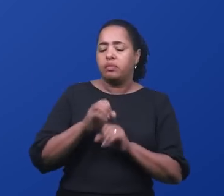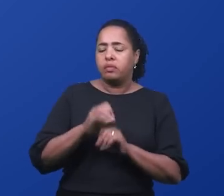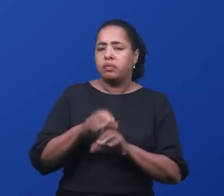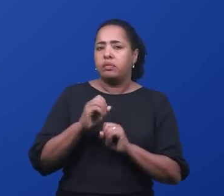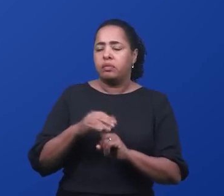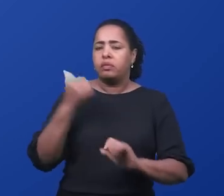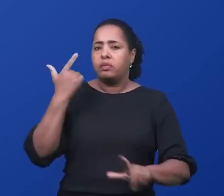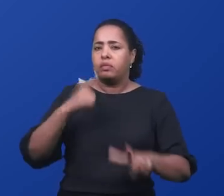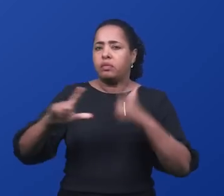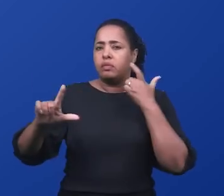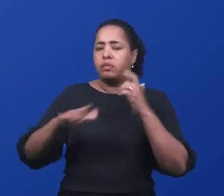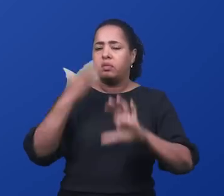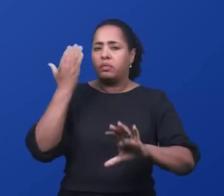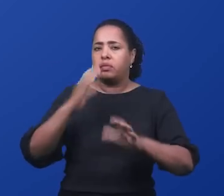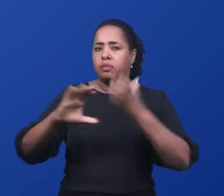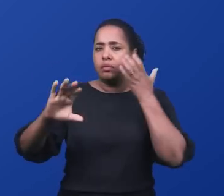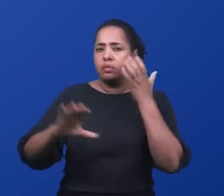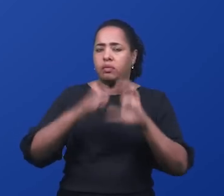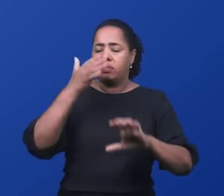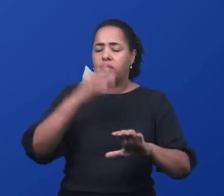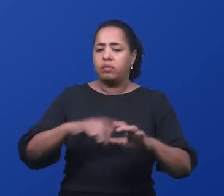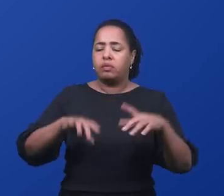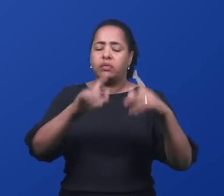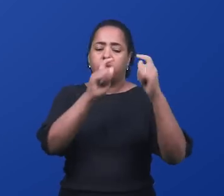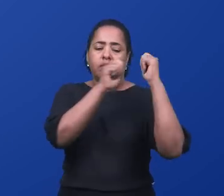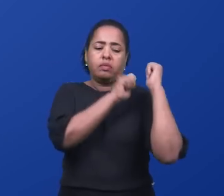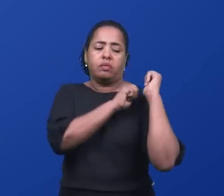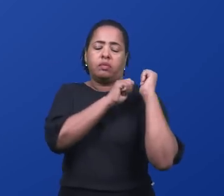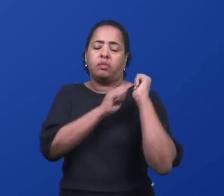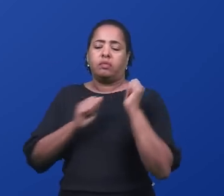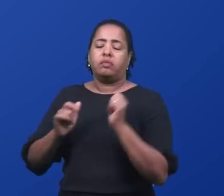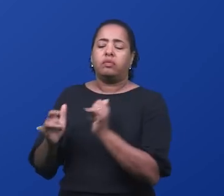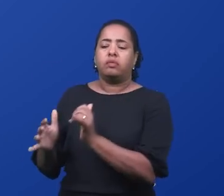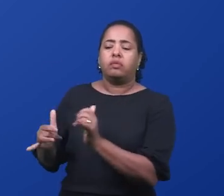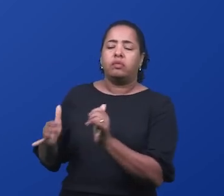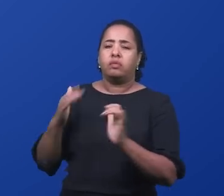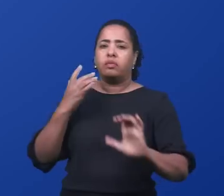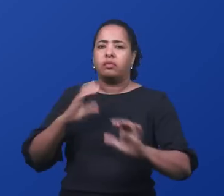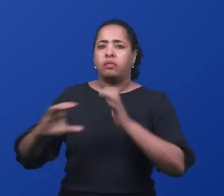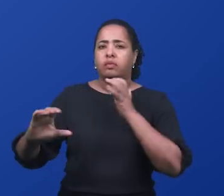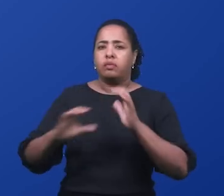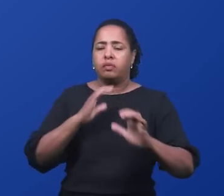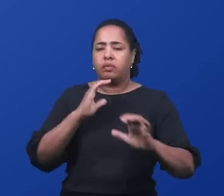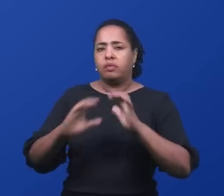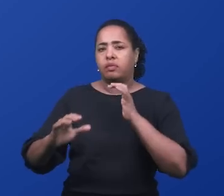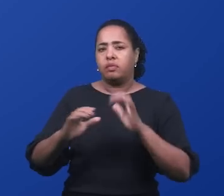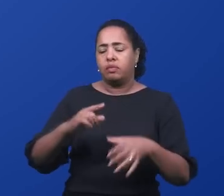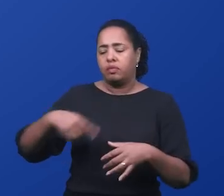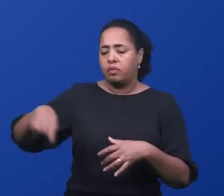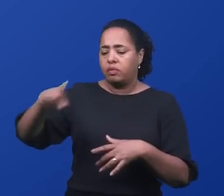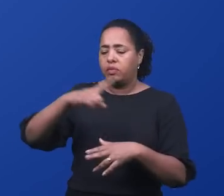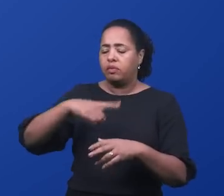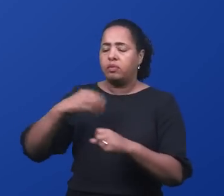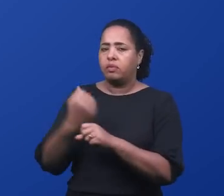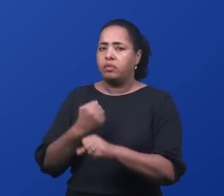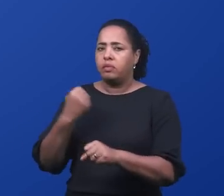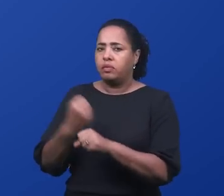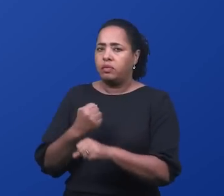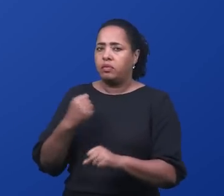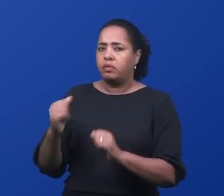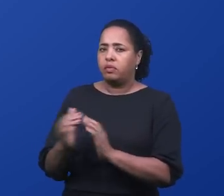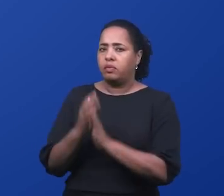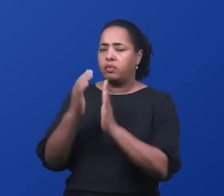os louvores ali, né? Enquanto eles levaram a arca. Então, nós também levamos a arca em ação de graças